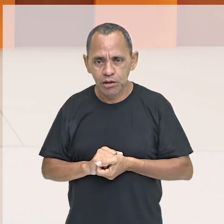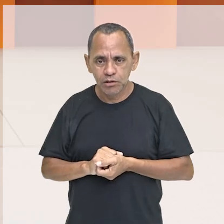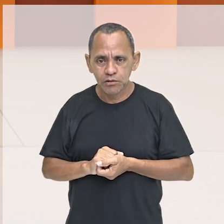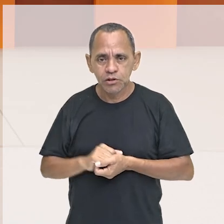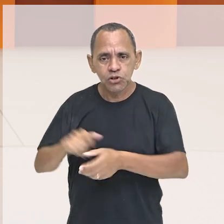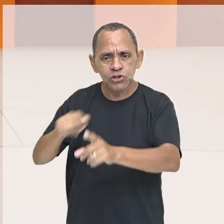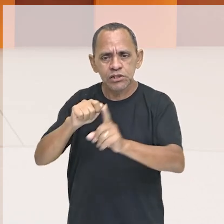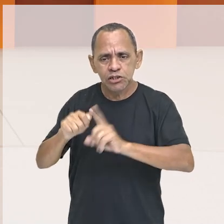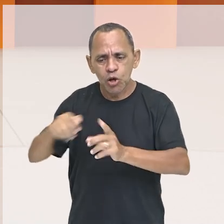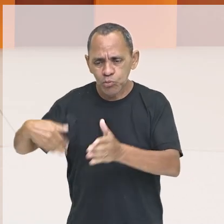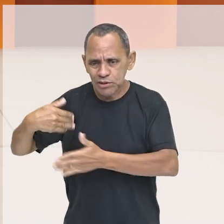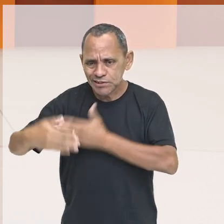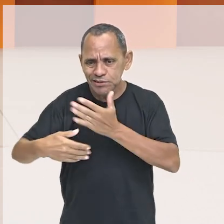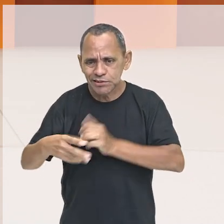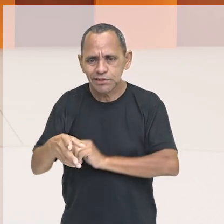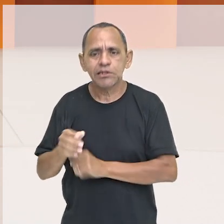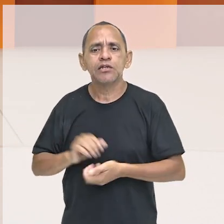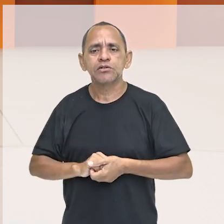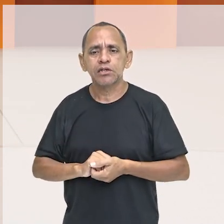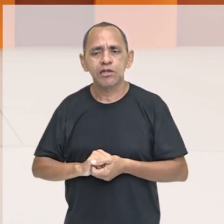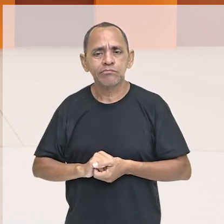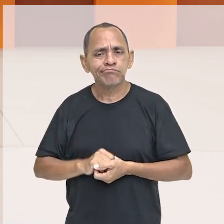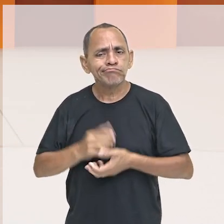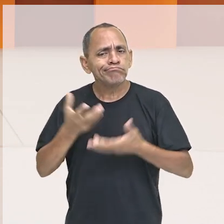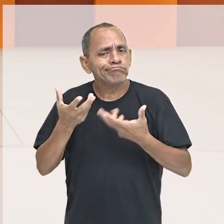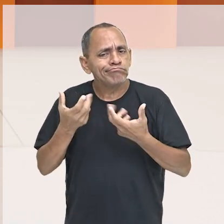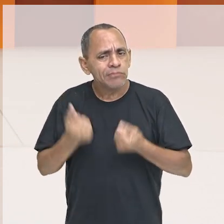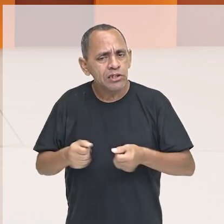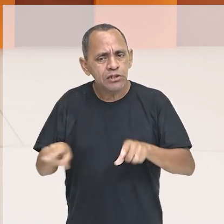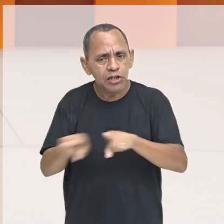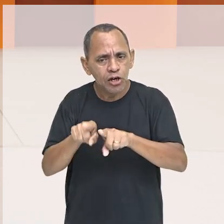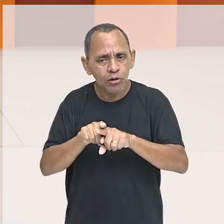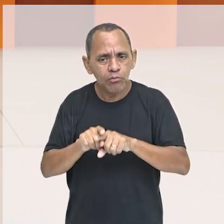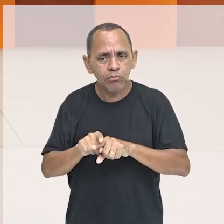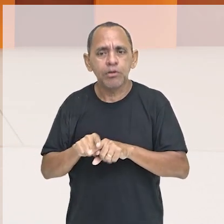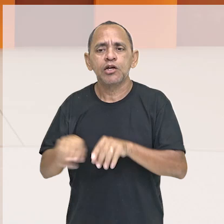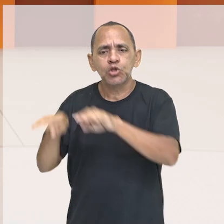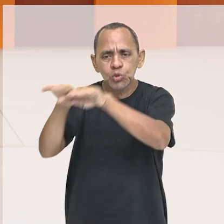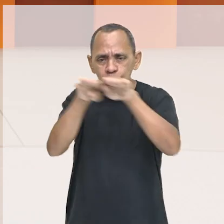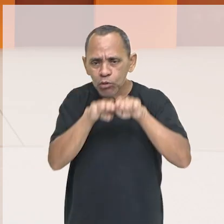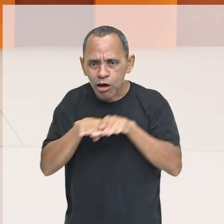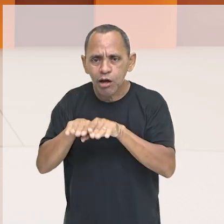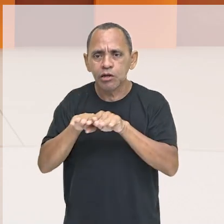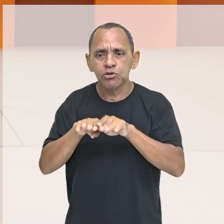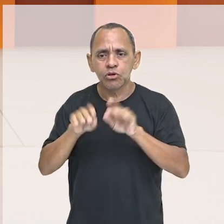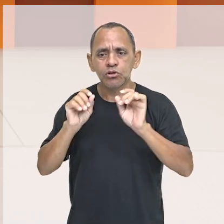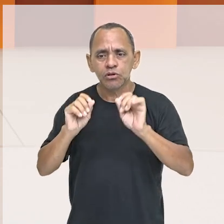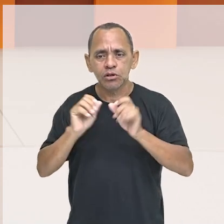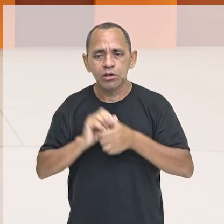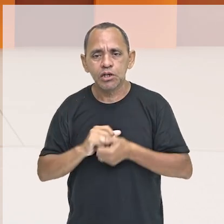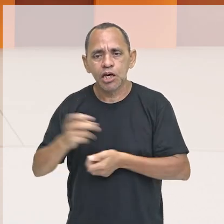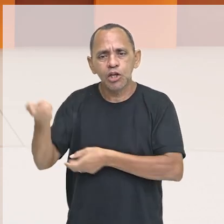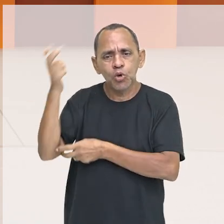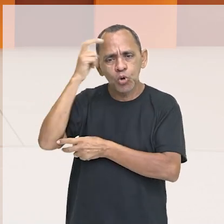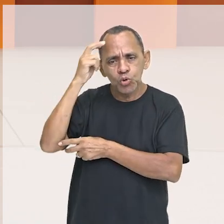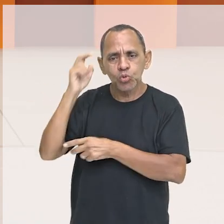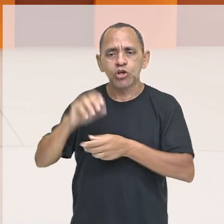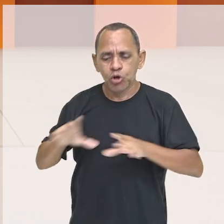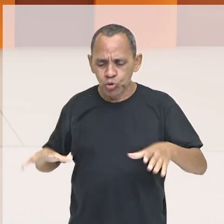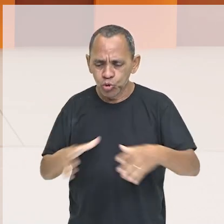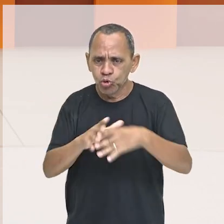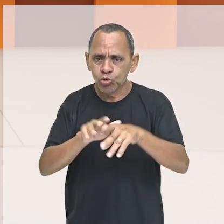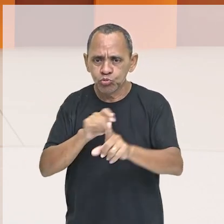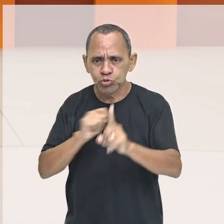de assimilação dos códigos e padrões culturais de um grupo social por